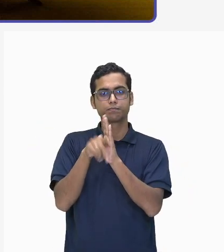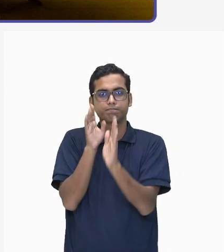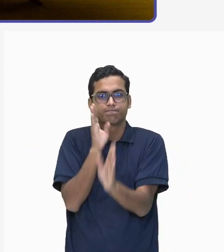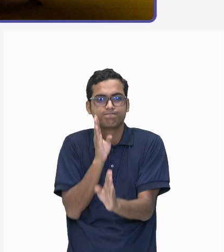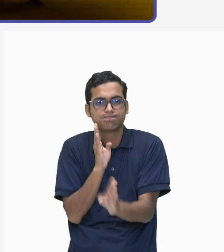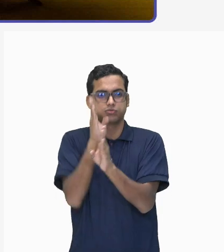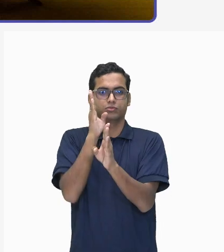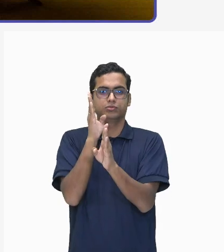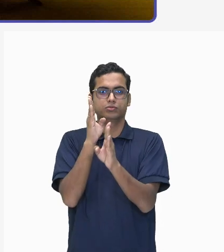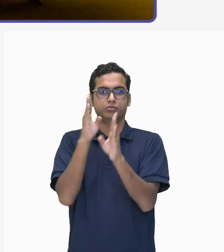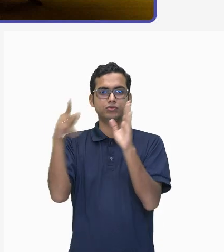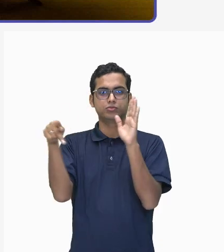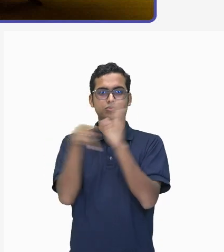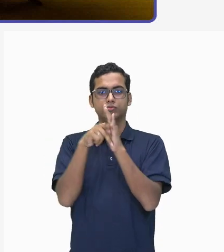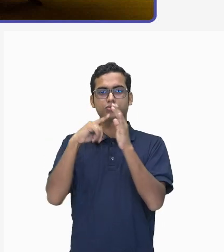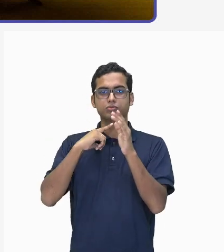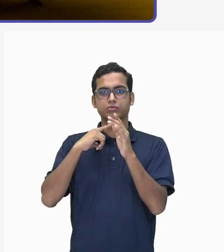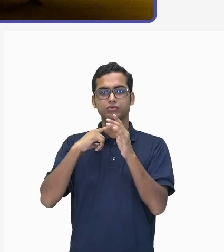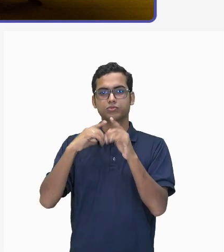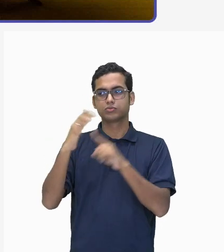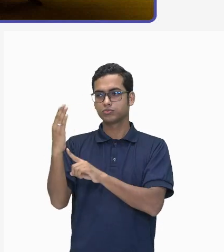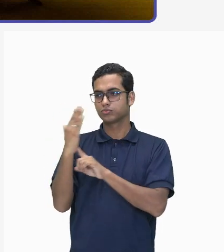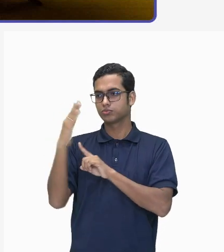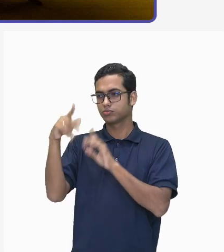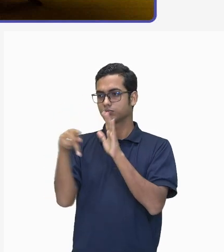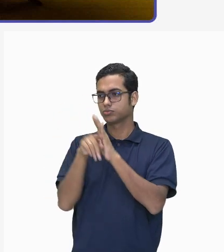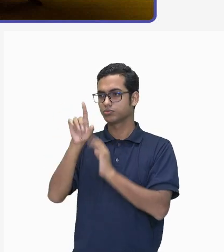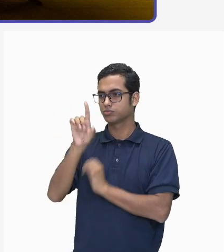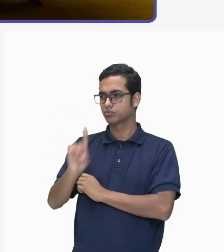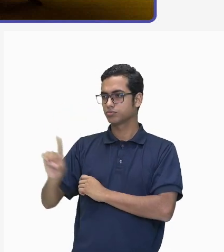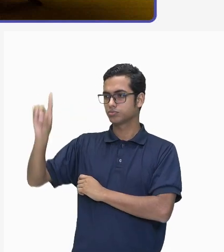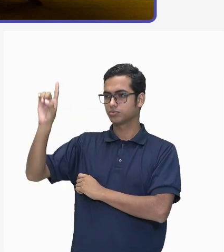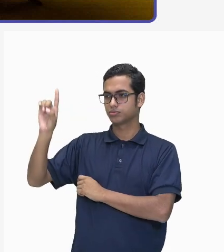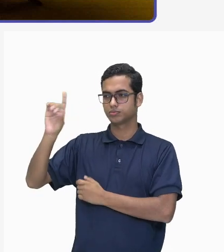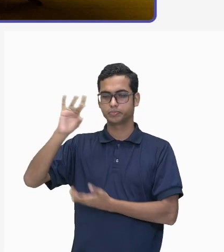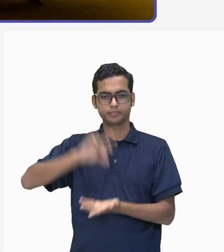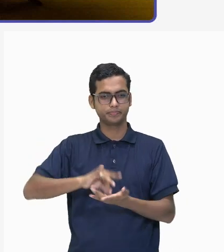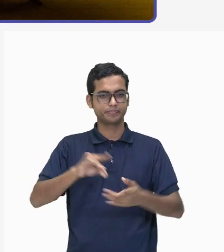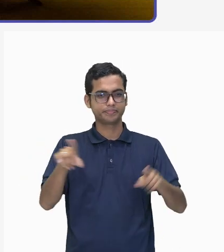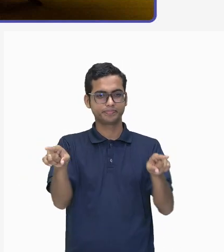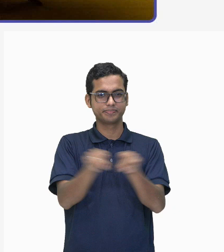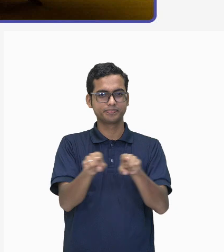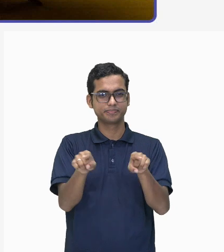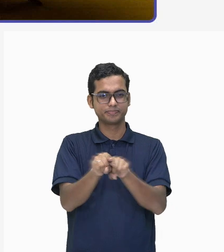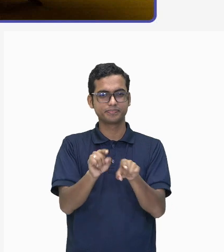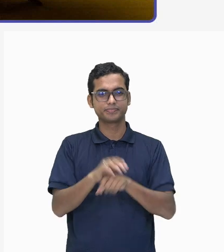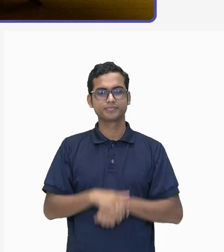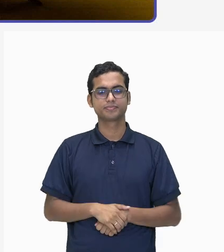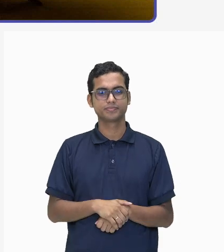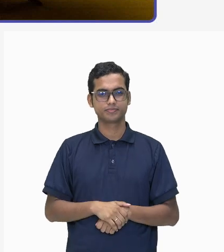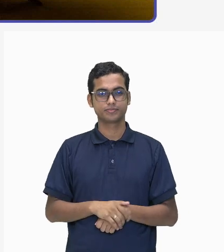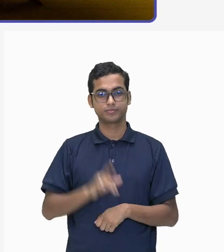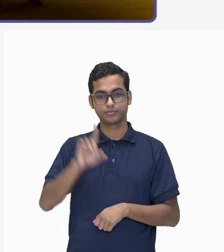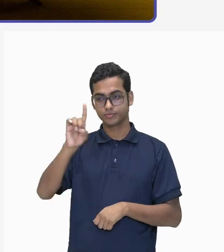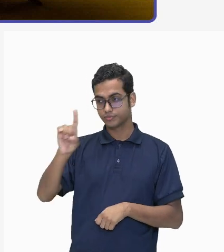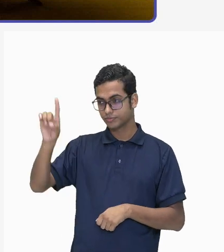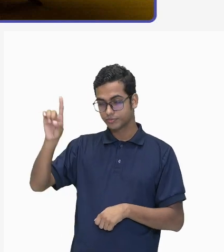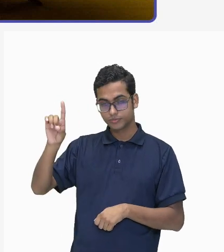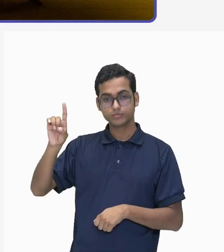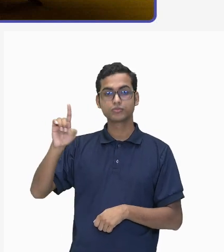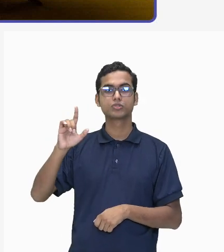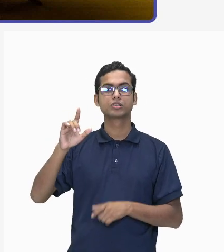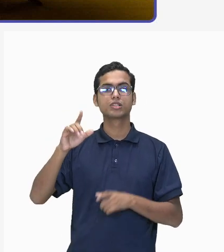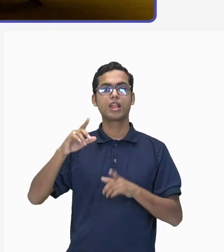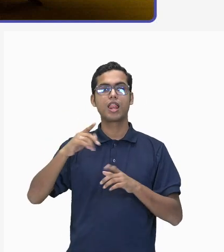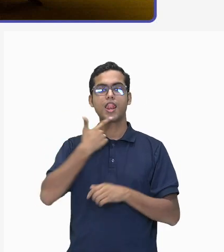a manifestação de Deus. E vamos pensar que Deus em árabe significa Alá. Então, às vezes